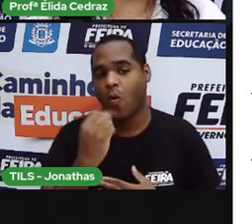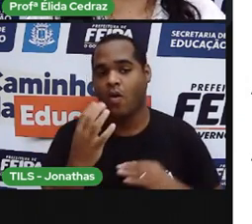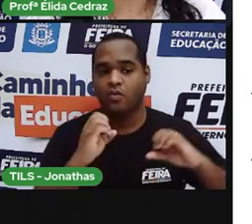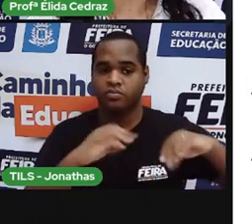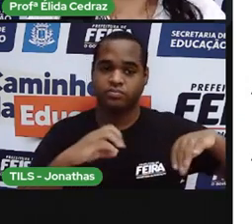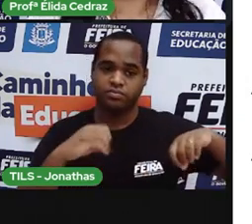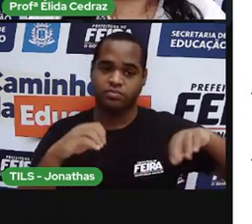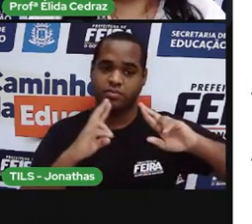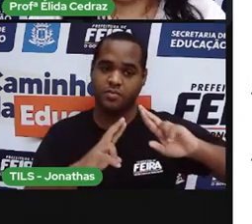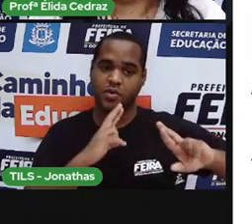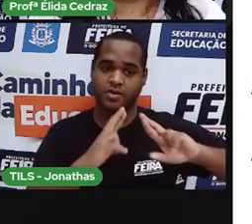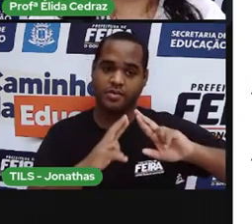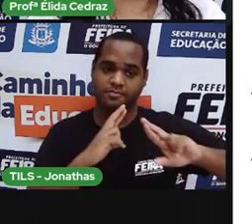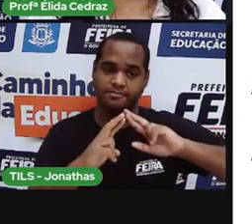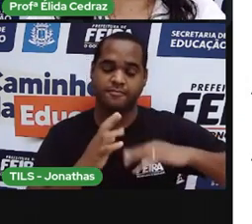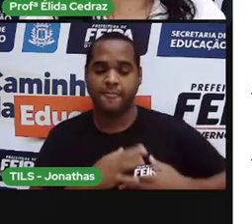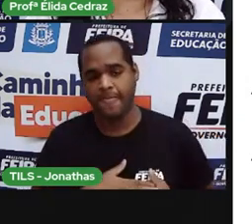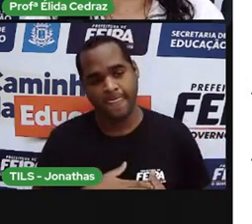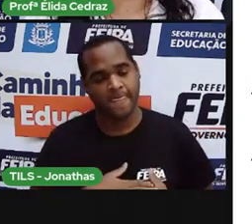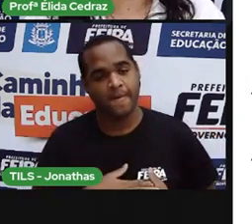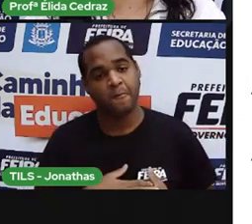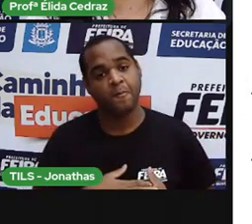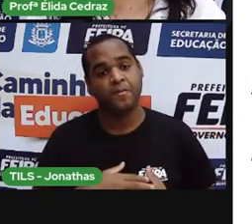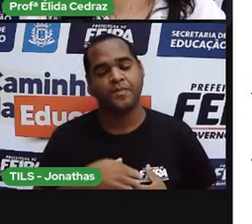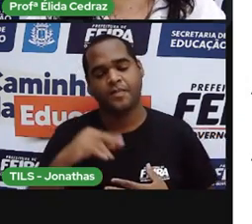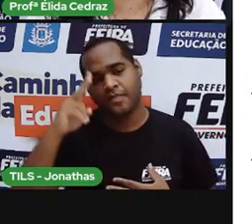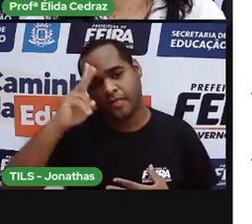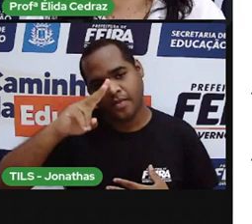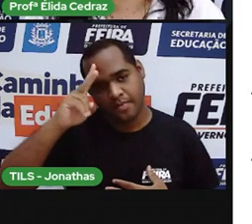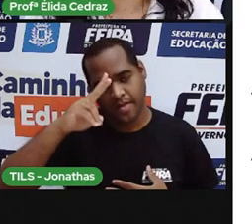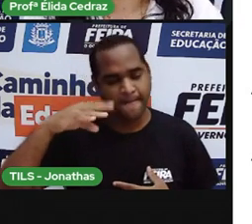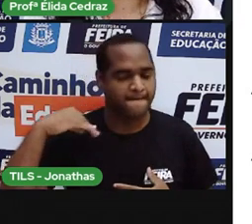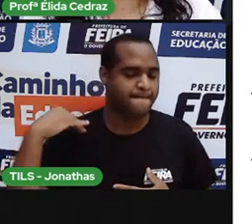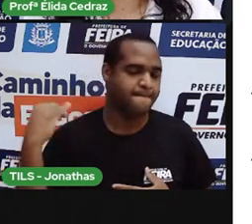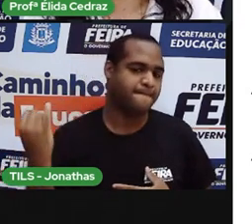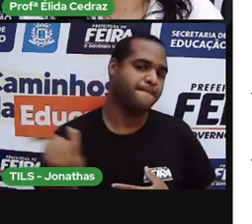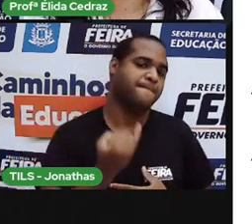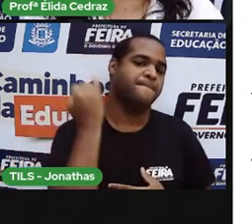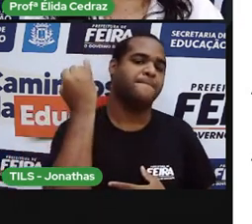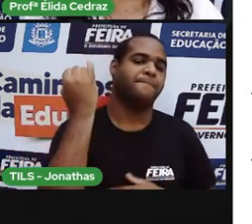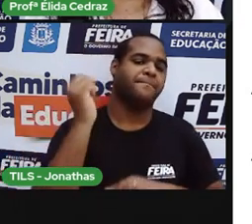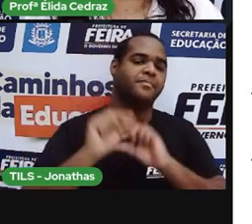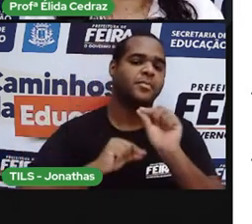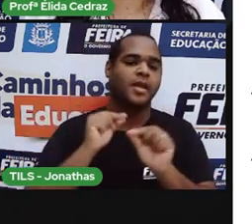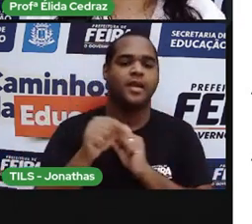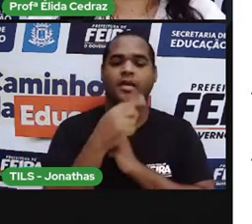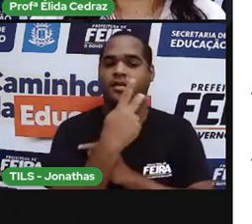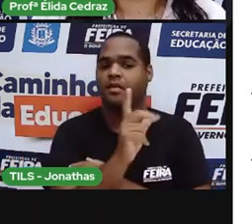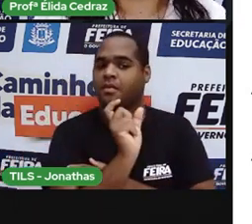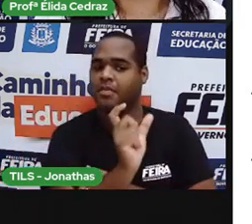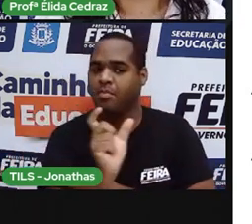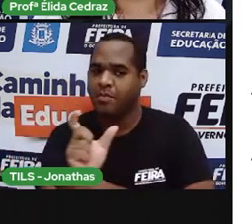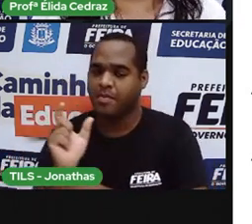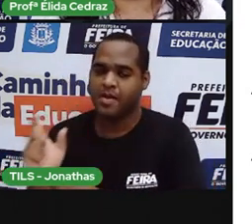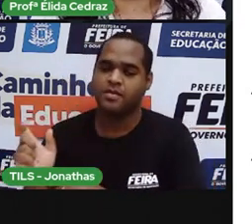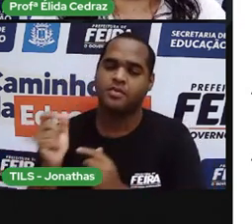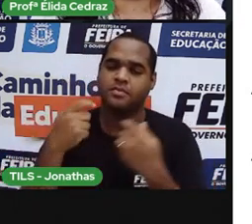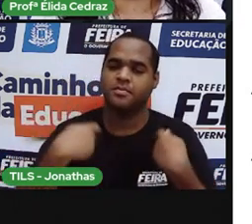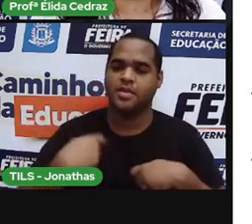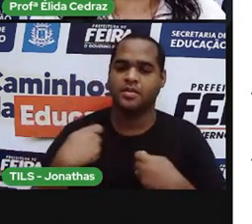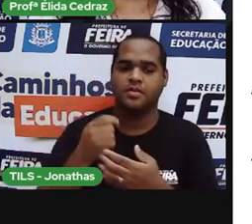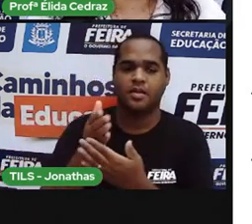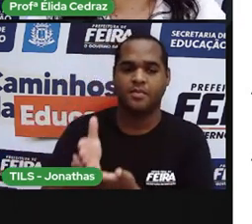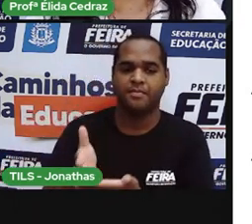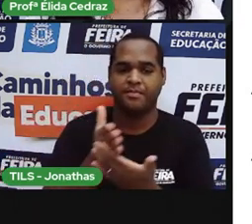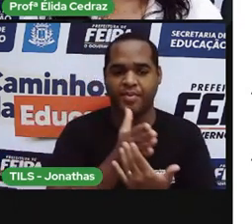atividade, precisa lembrar que entre uma palavra e outra, você precisa de um